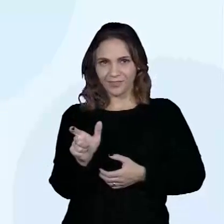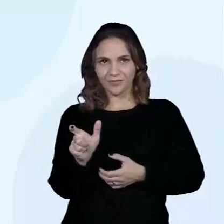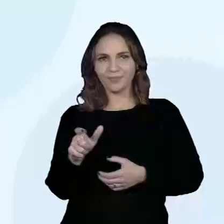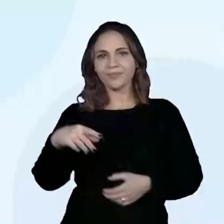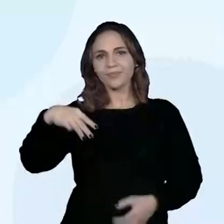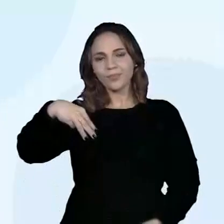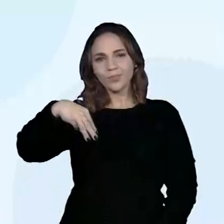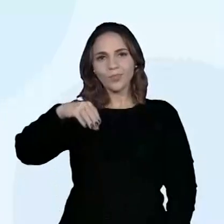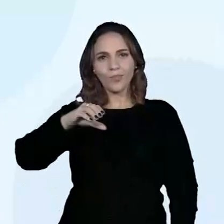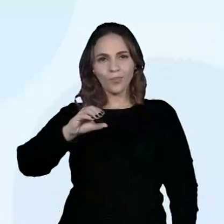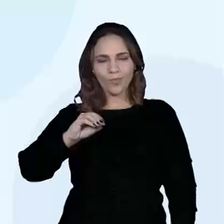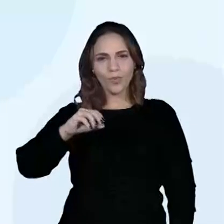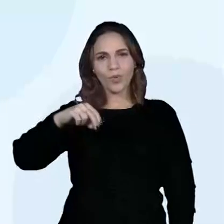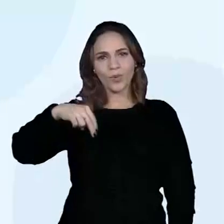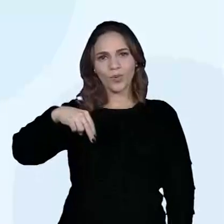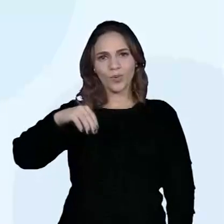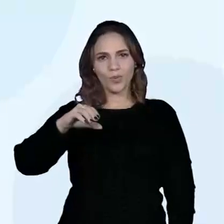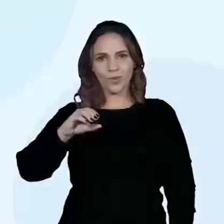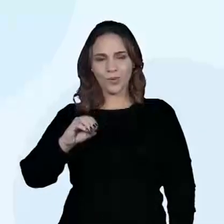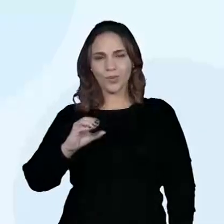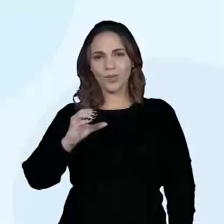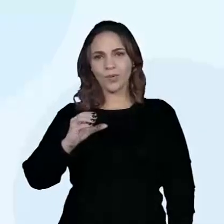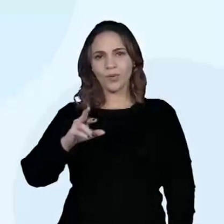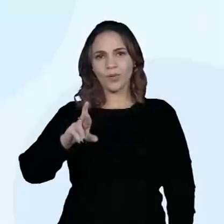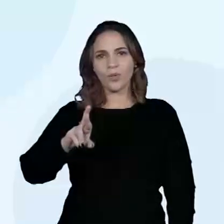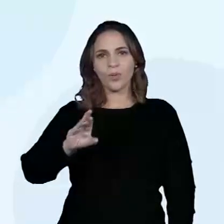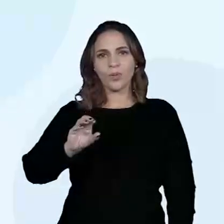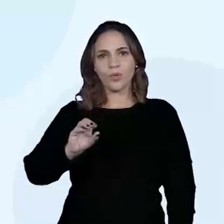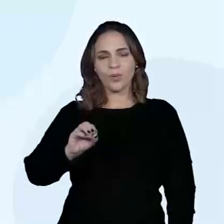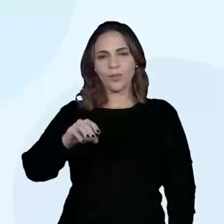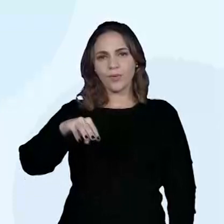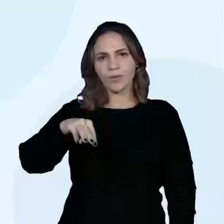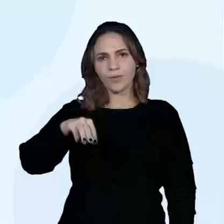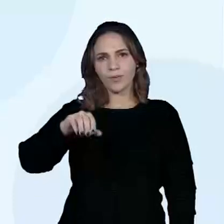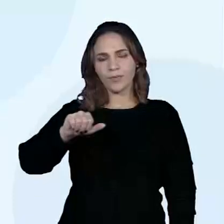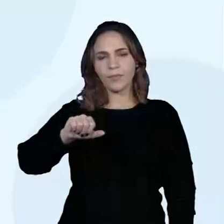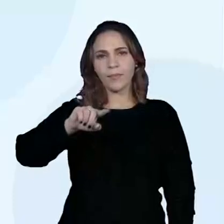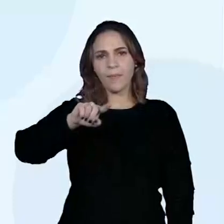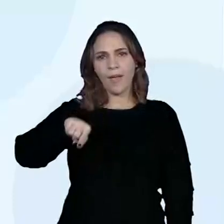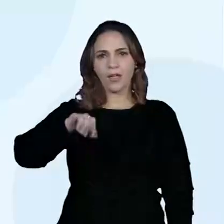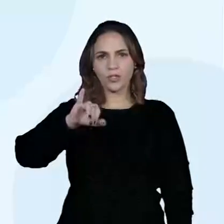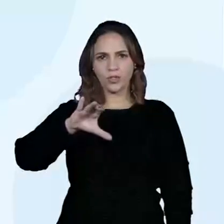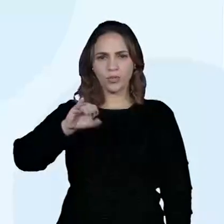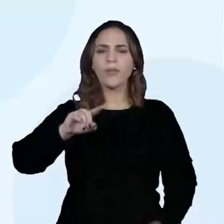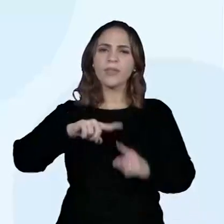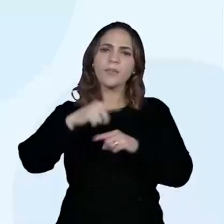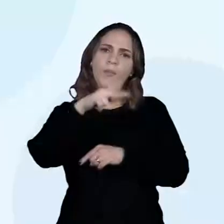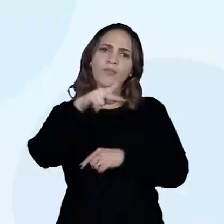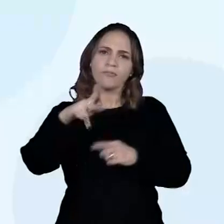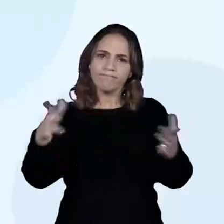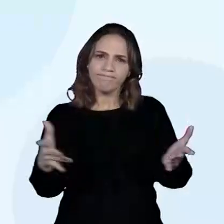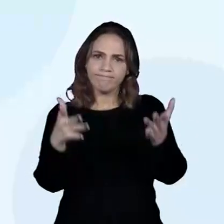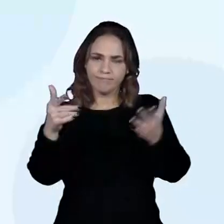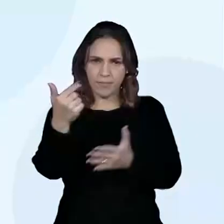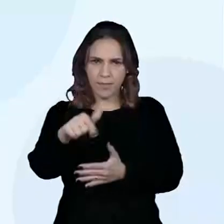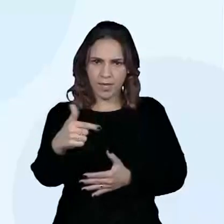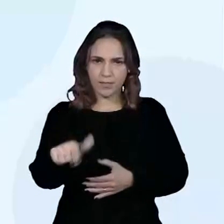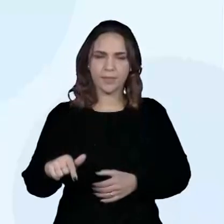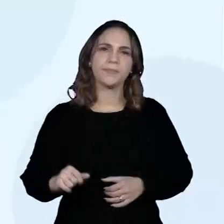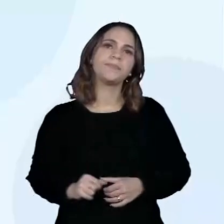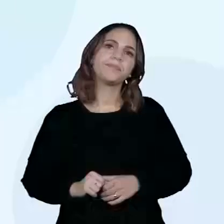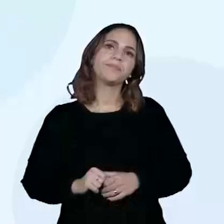Monocromático. Vou analisar só uma com vocês, ó. Depois os pros podem trabalhar as outras com vocês. Eu